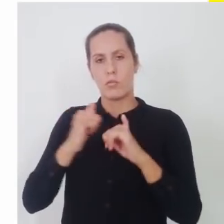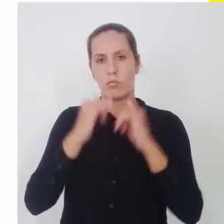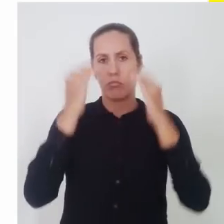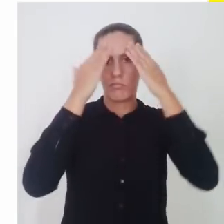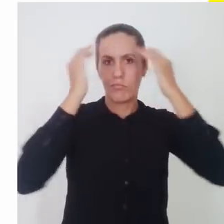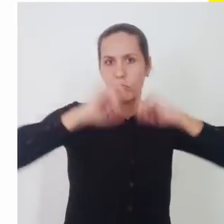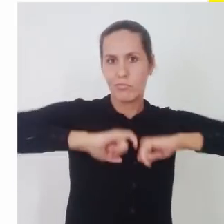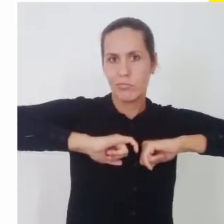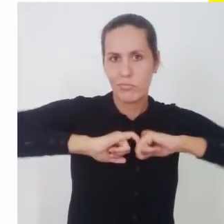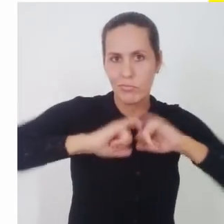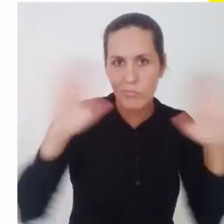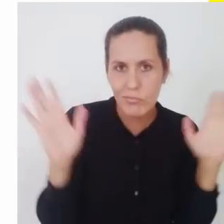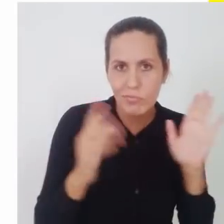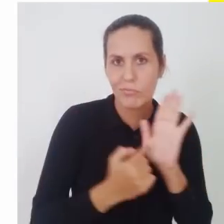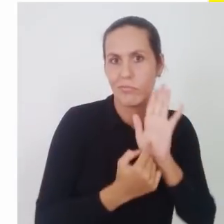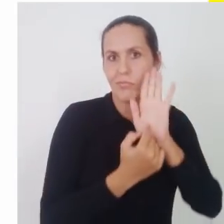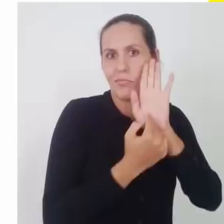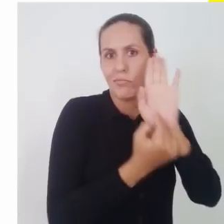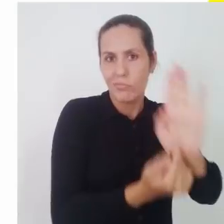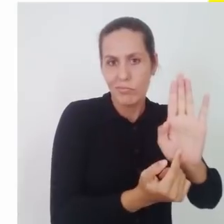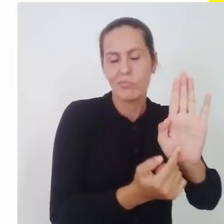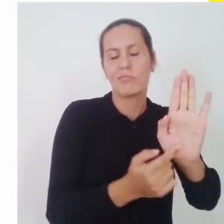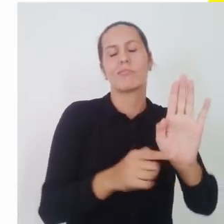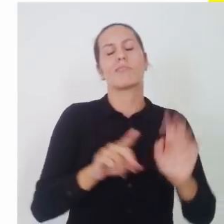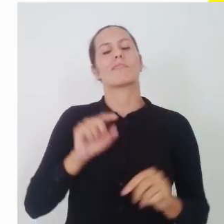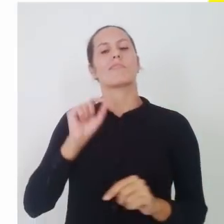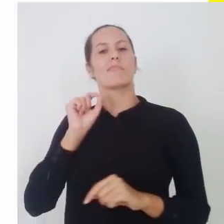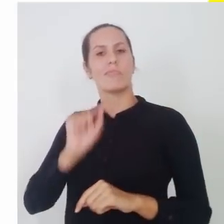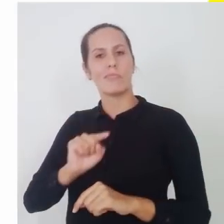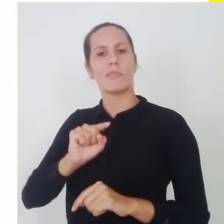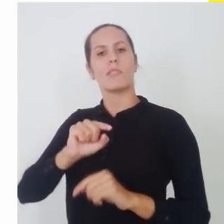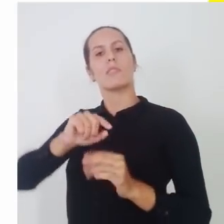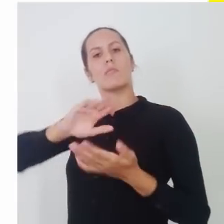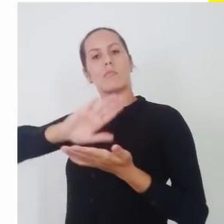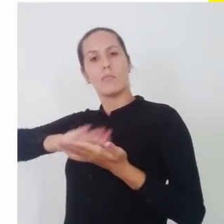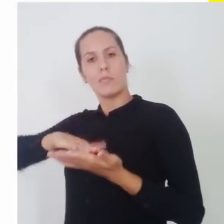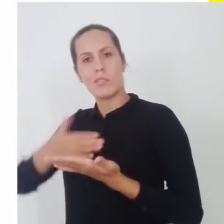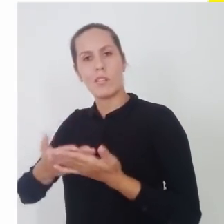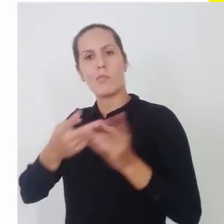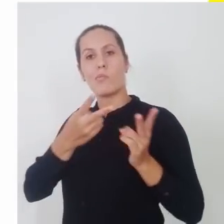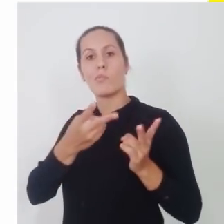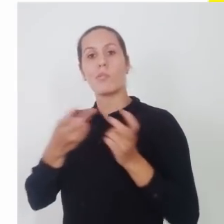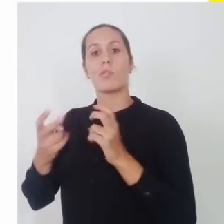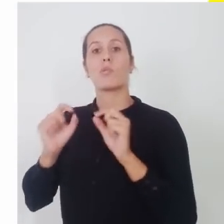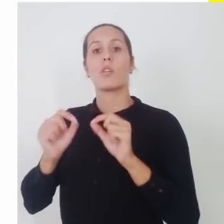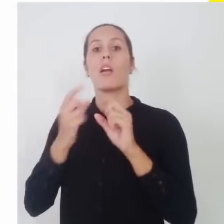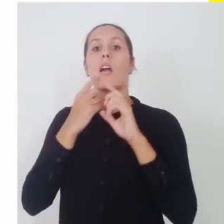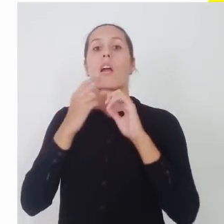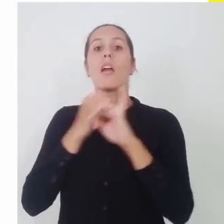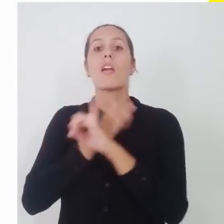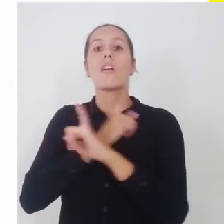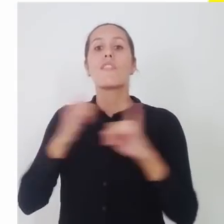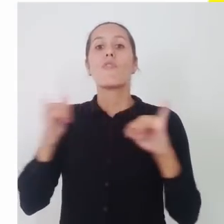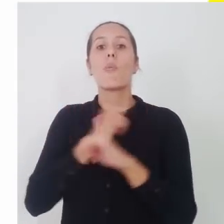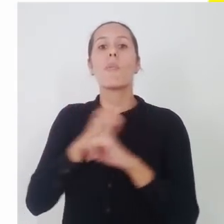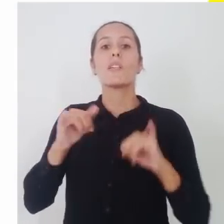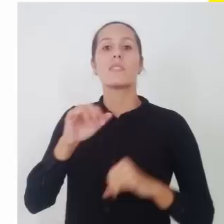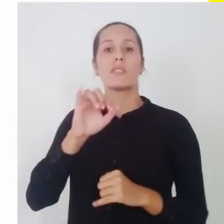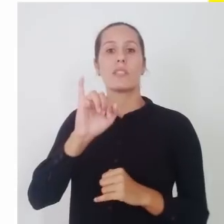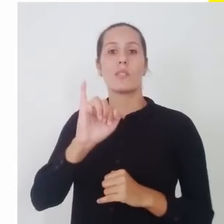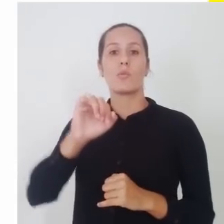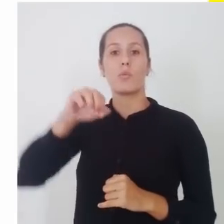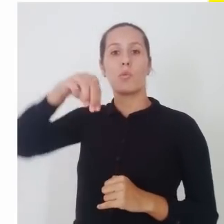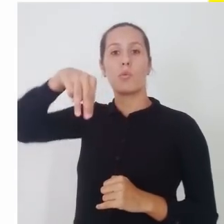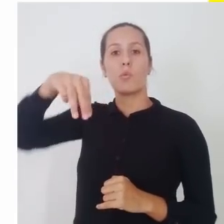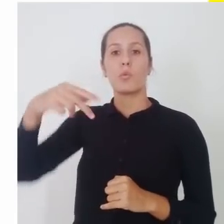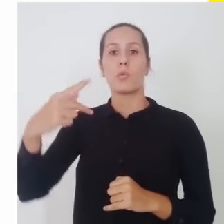certo? Então, tudo que tá para fora tá claro, tá nítido, tá dito claramente. Já a informação implícita, que